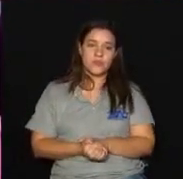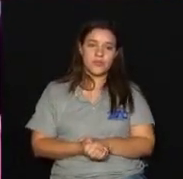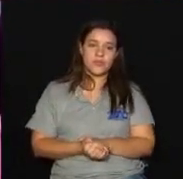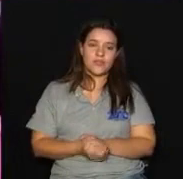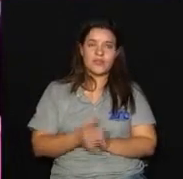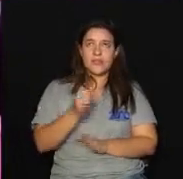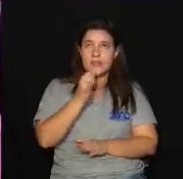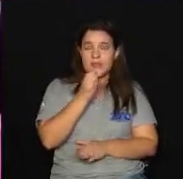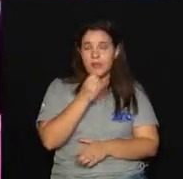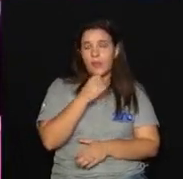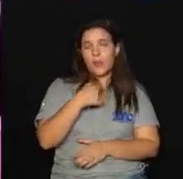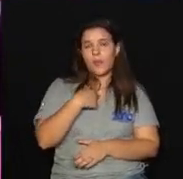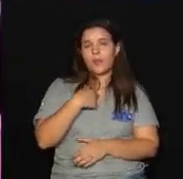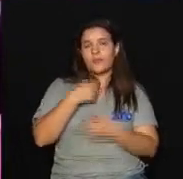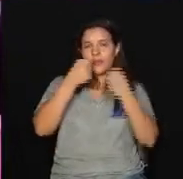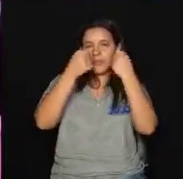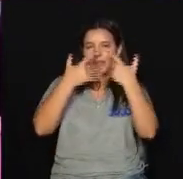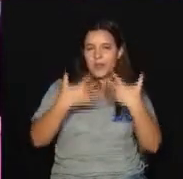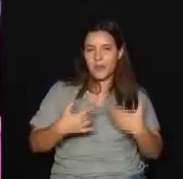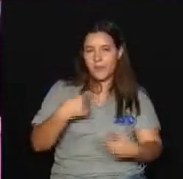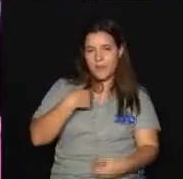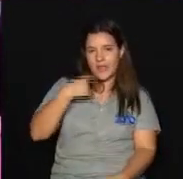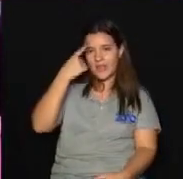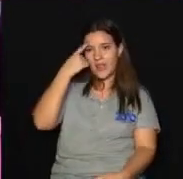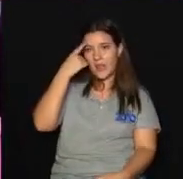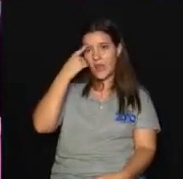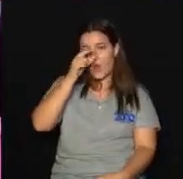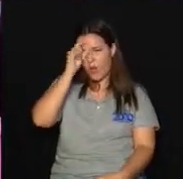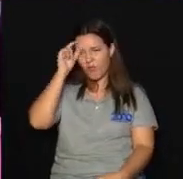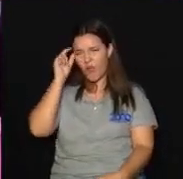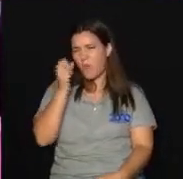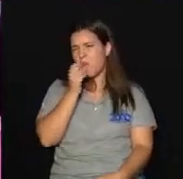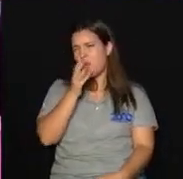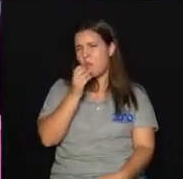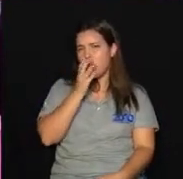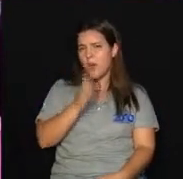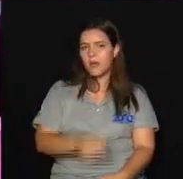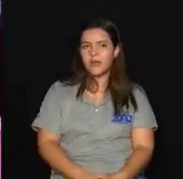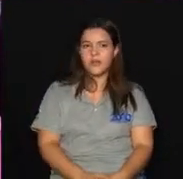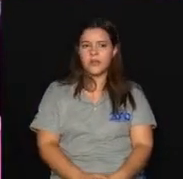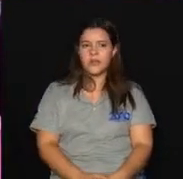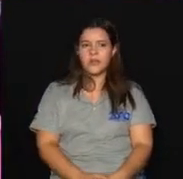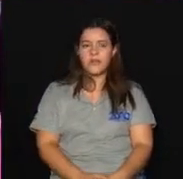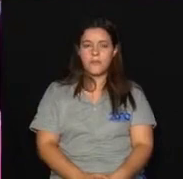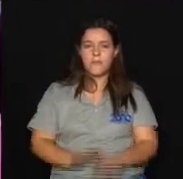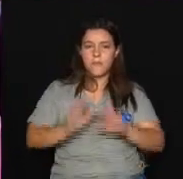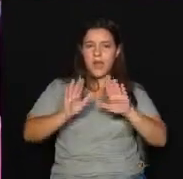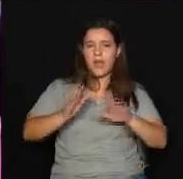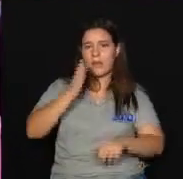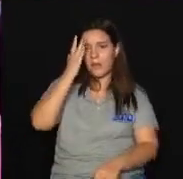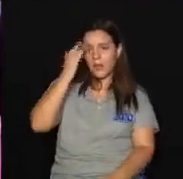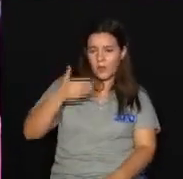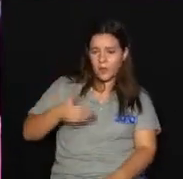eu dizer que achei bom o governo Jonas e